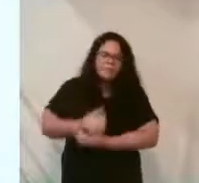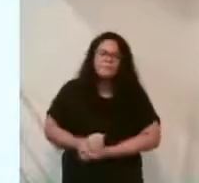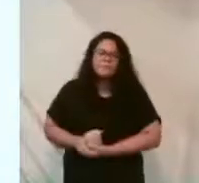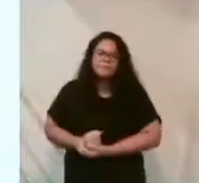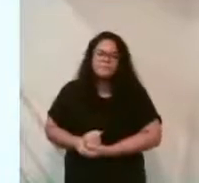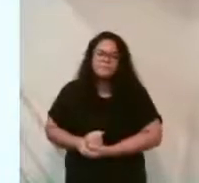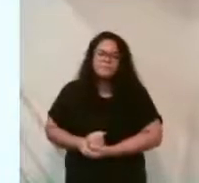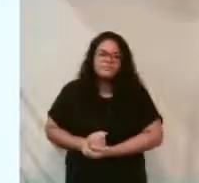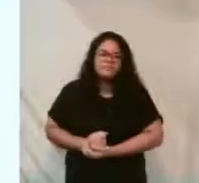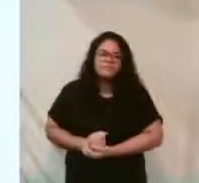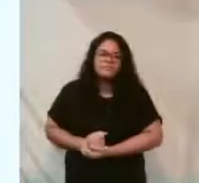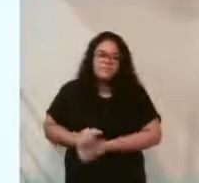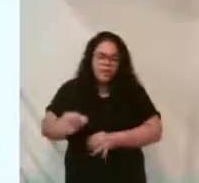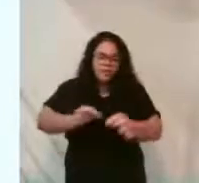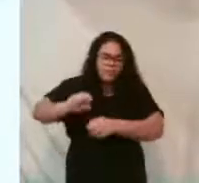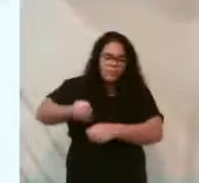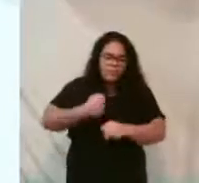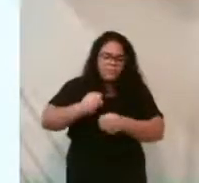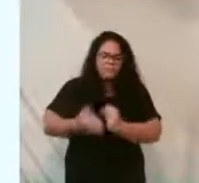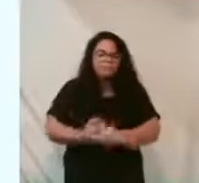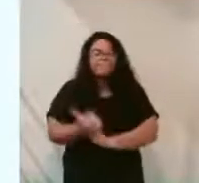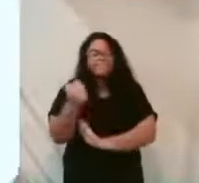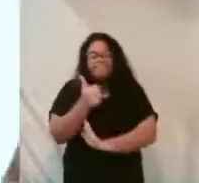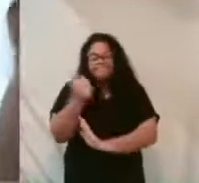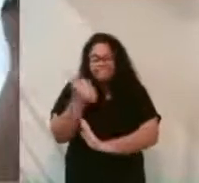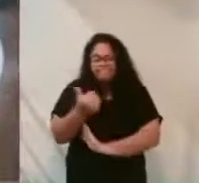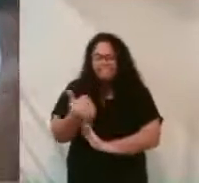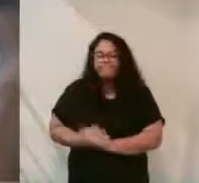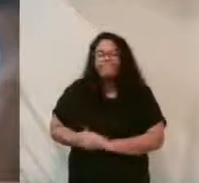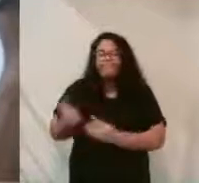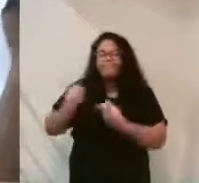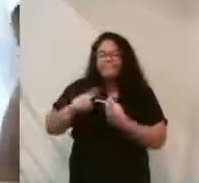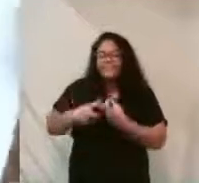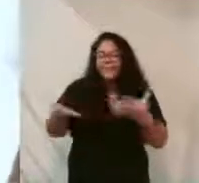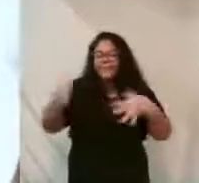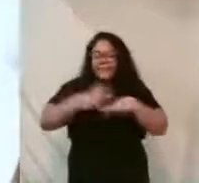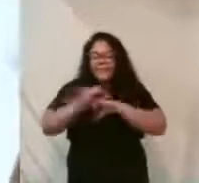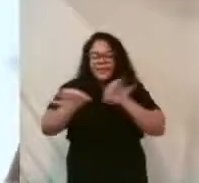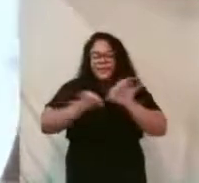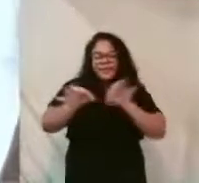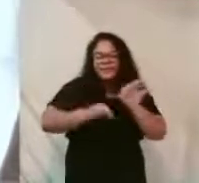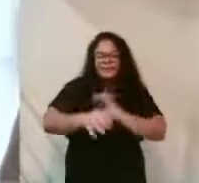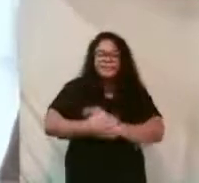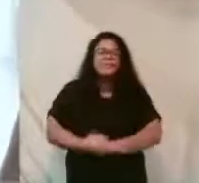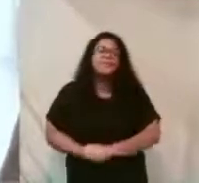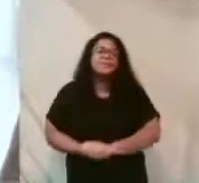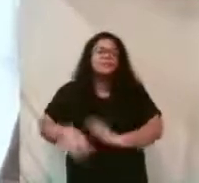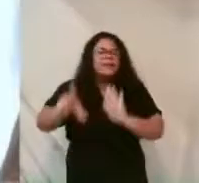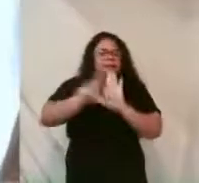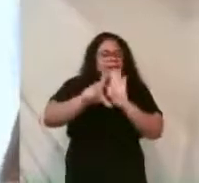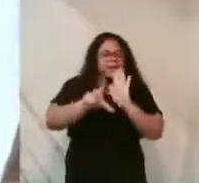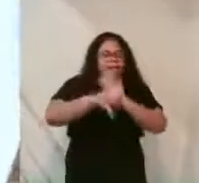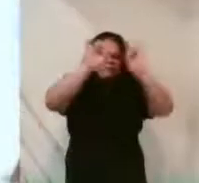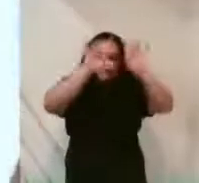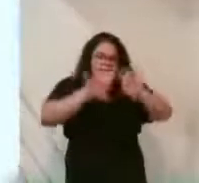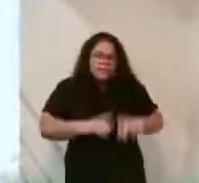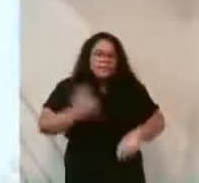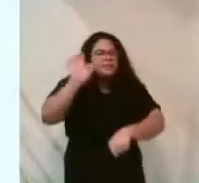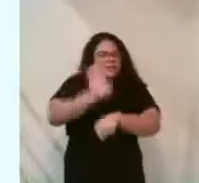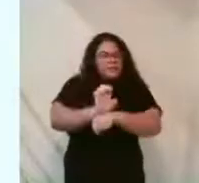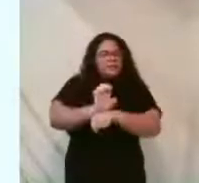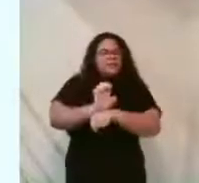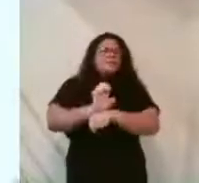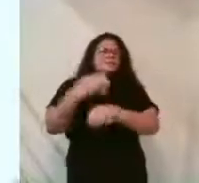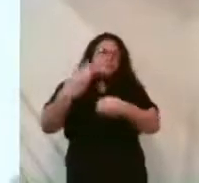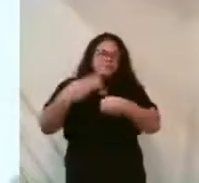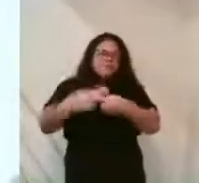privados. 11. Incluir e regulamentar a legislação específica estadual municipal, definindo como forma, de